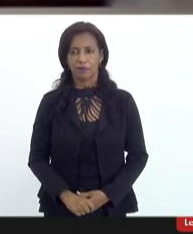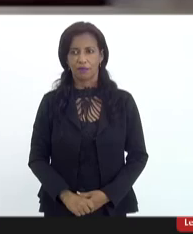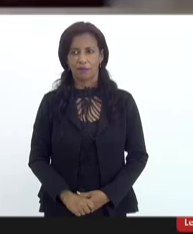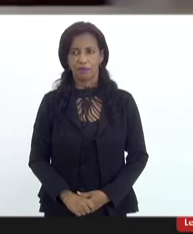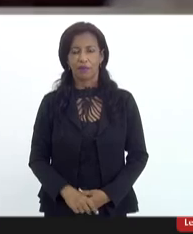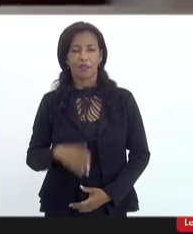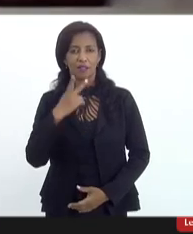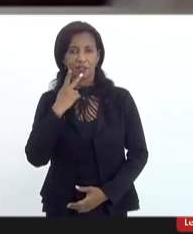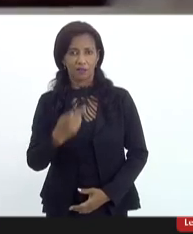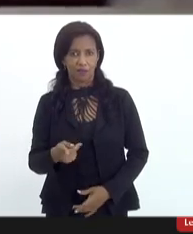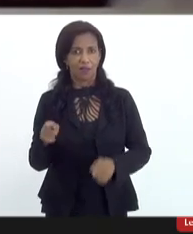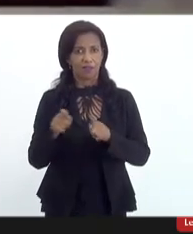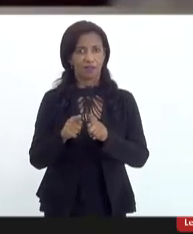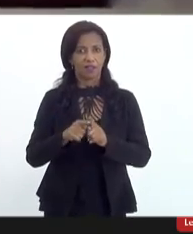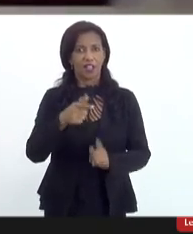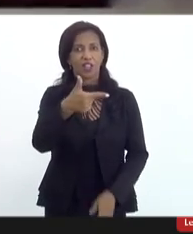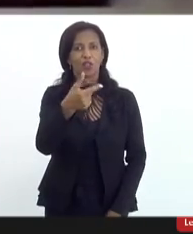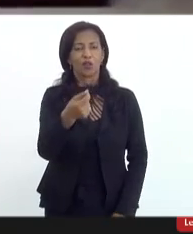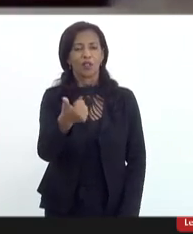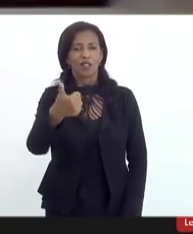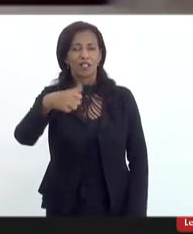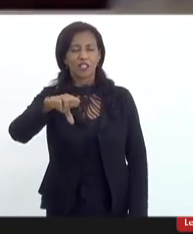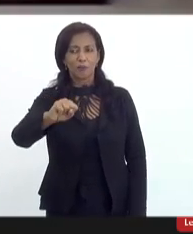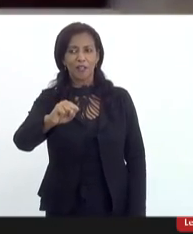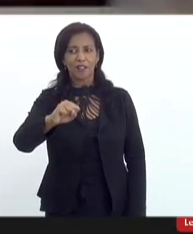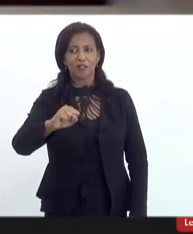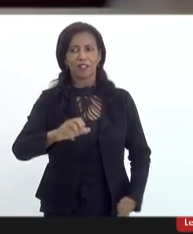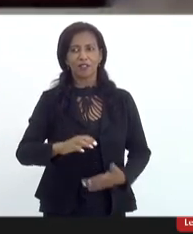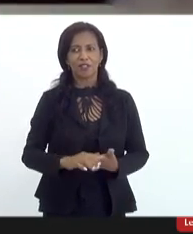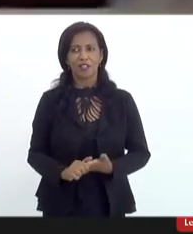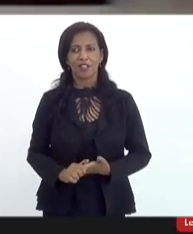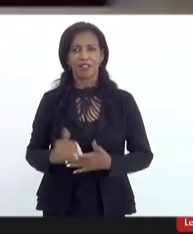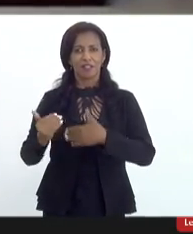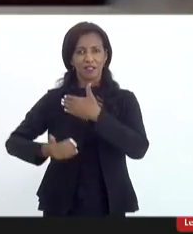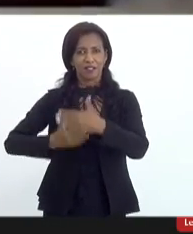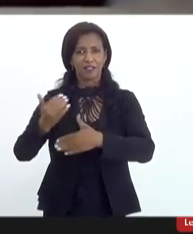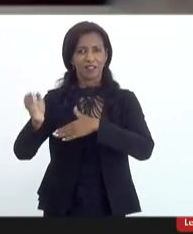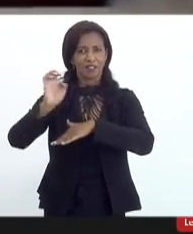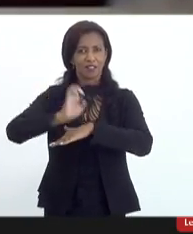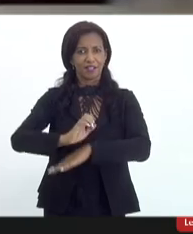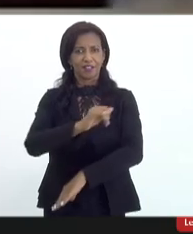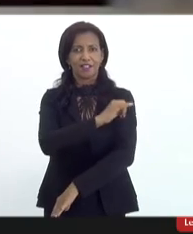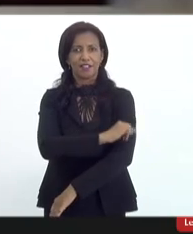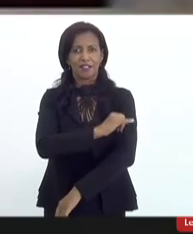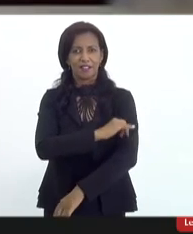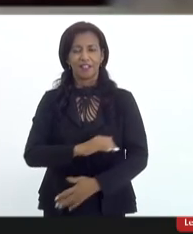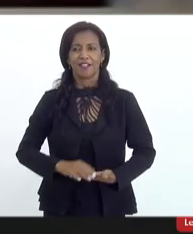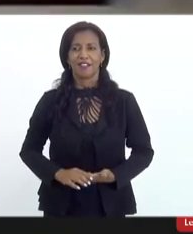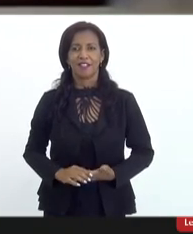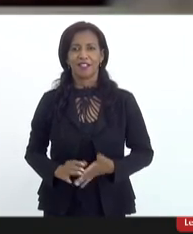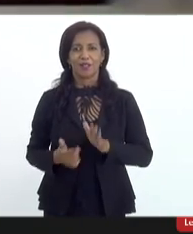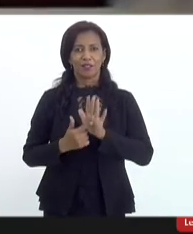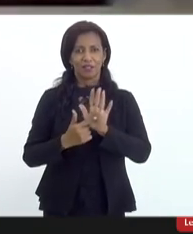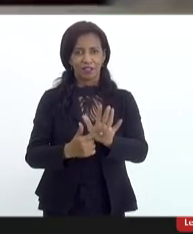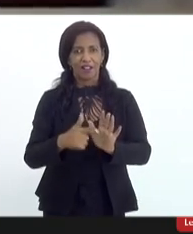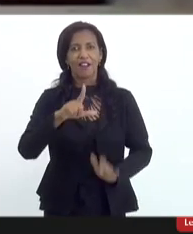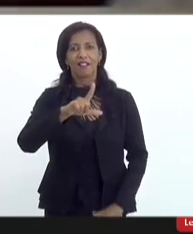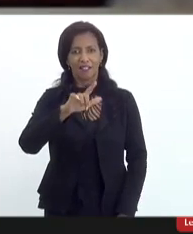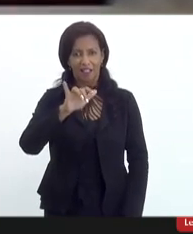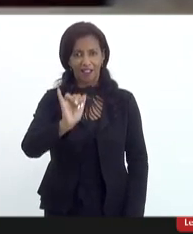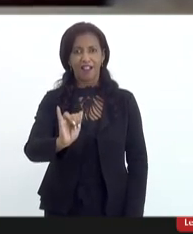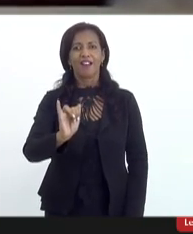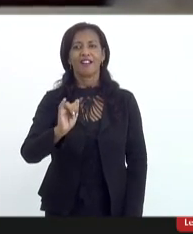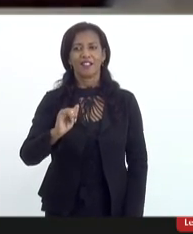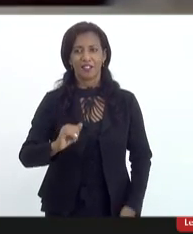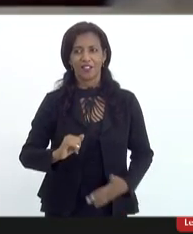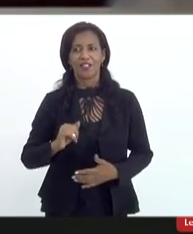Cito também, em 2018, um avanço do Estado do Rio de Janeiro, que instituiu, através da Lei